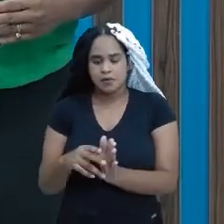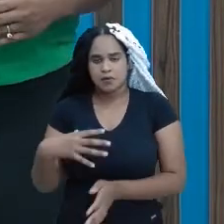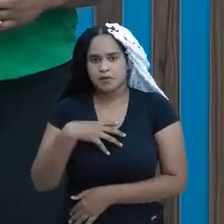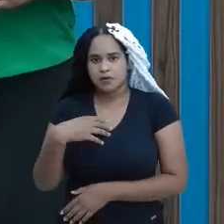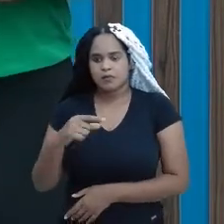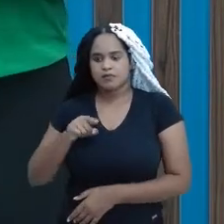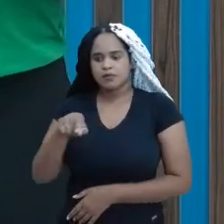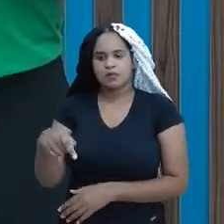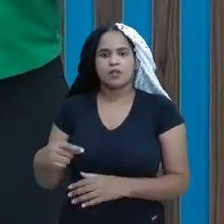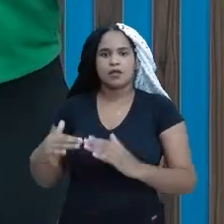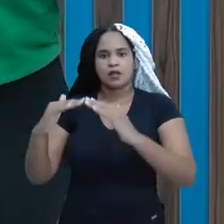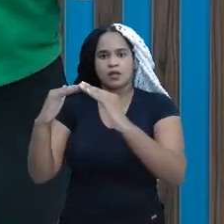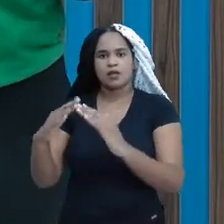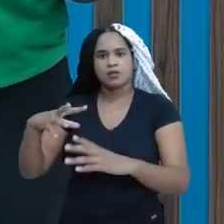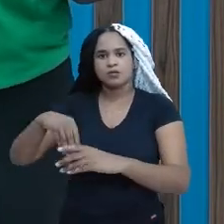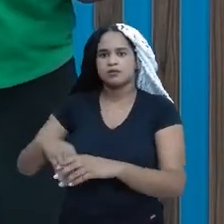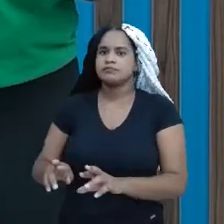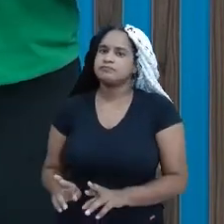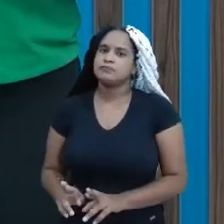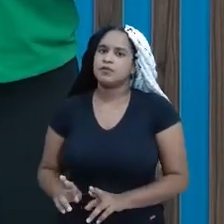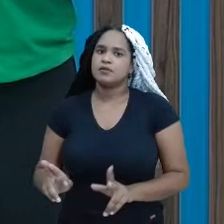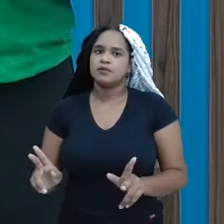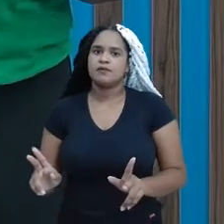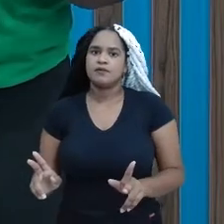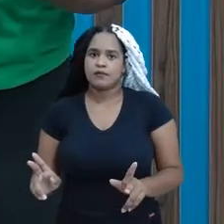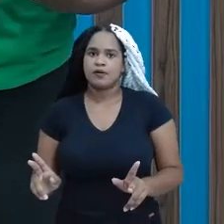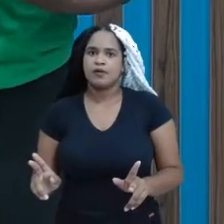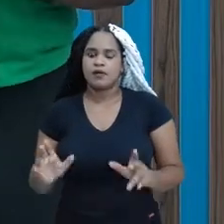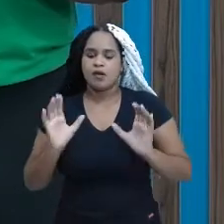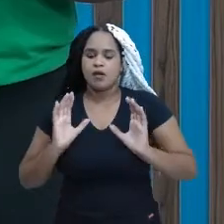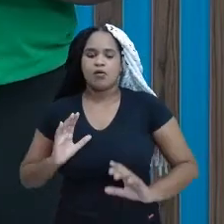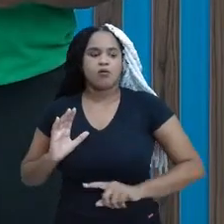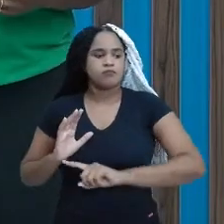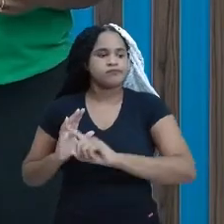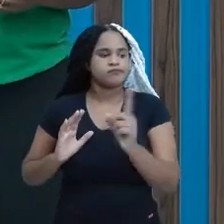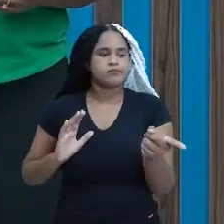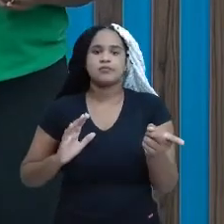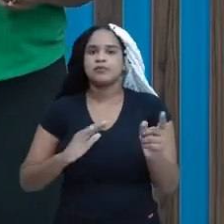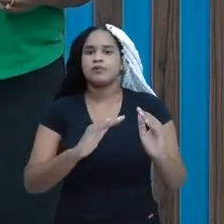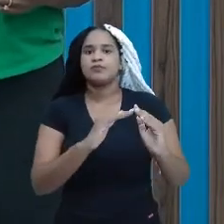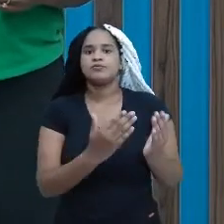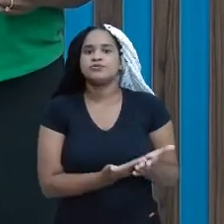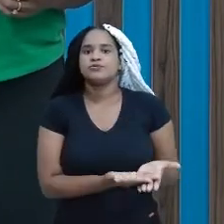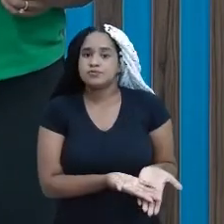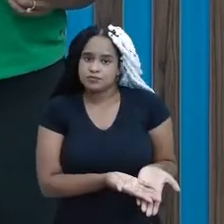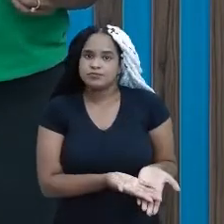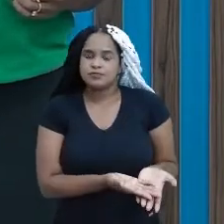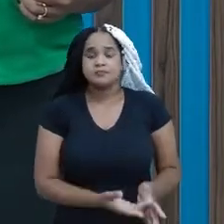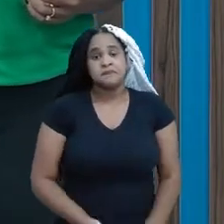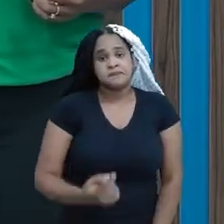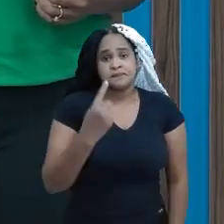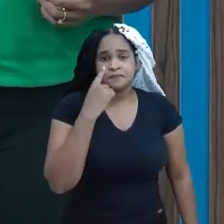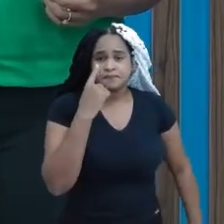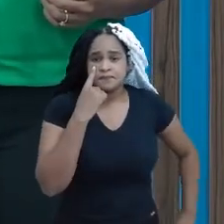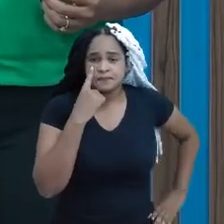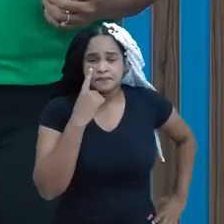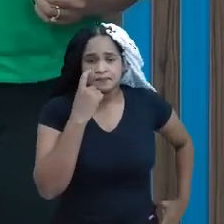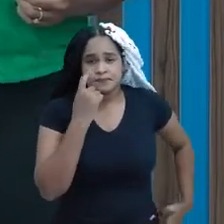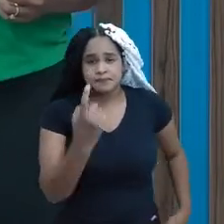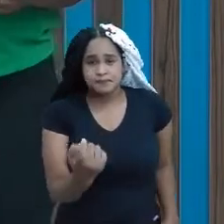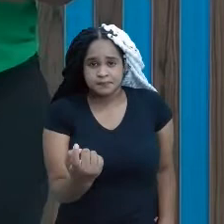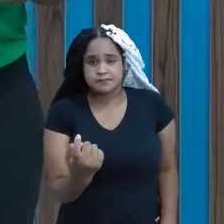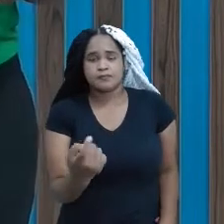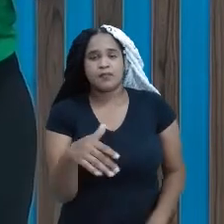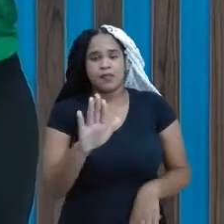casa é diferente do mesmo comportamento na escola. É tão interessante que muitas